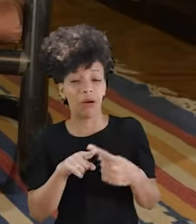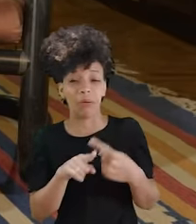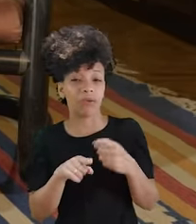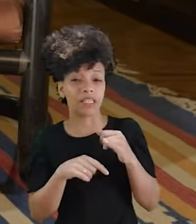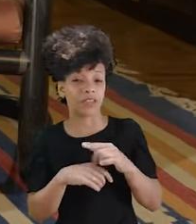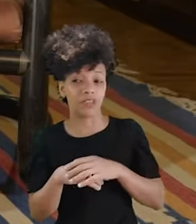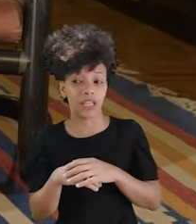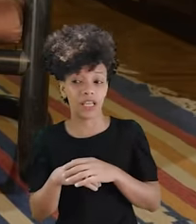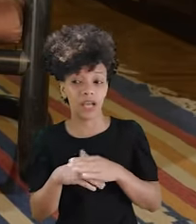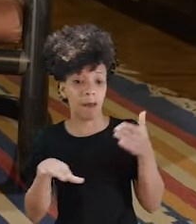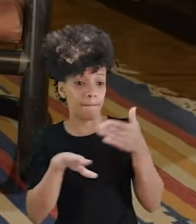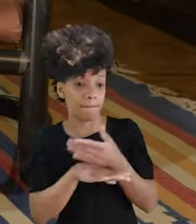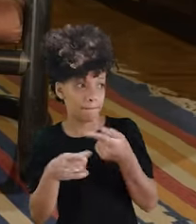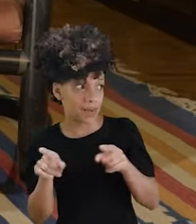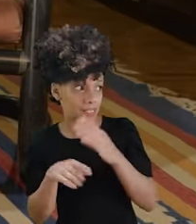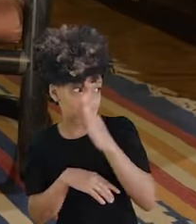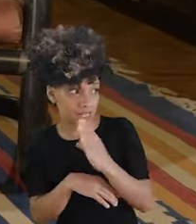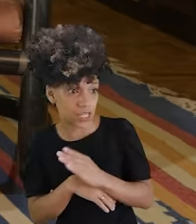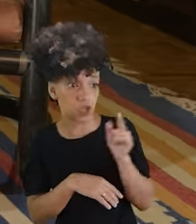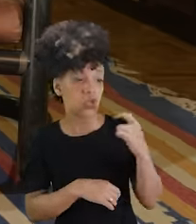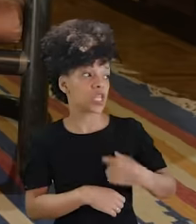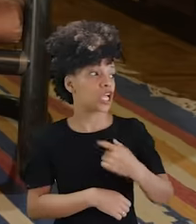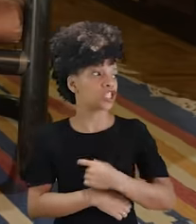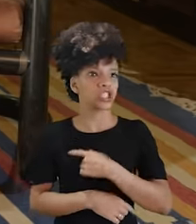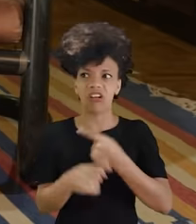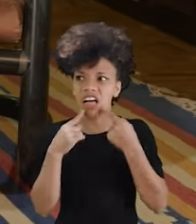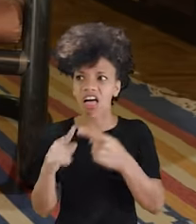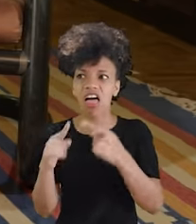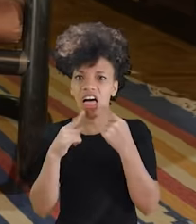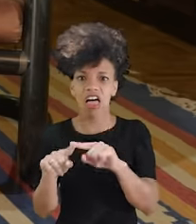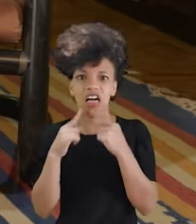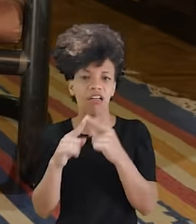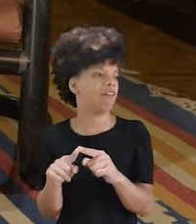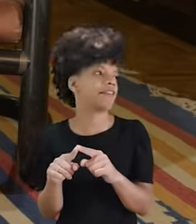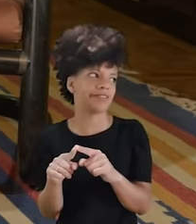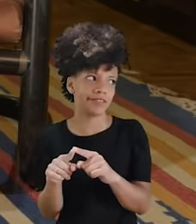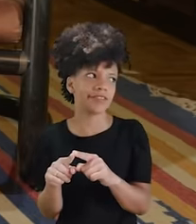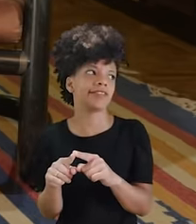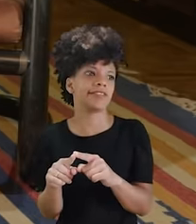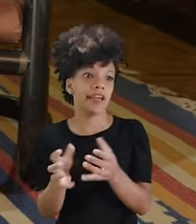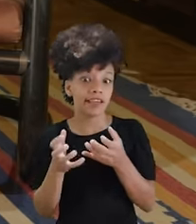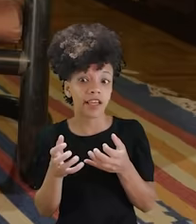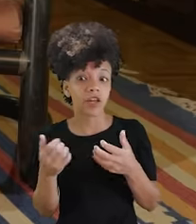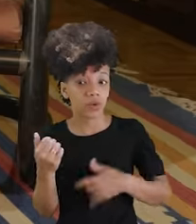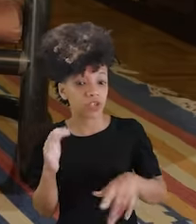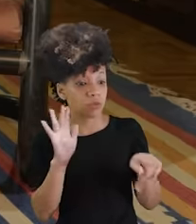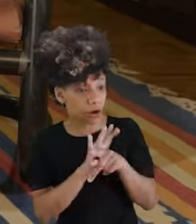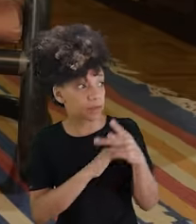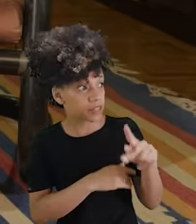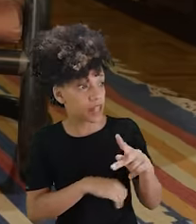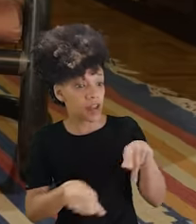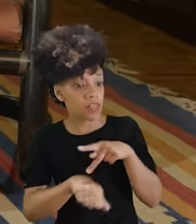porque se você colocasse muito músicas brasileiras Os argentinos vinham querendo o